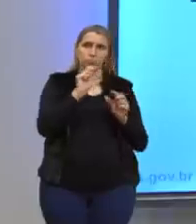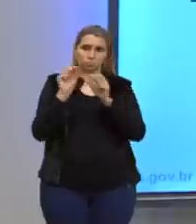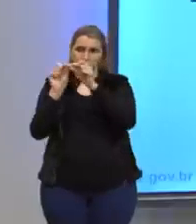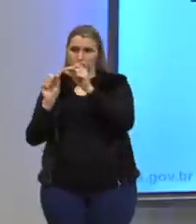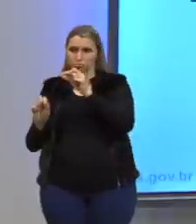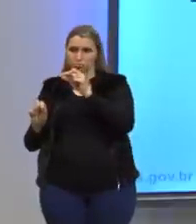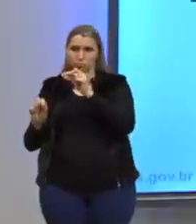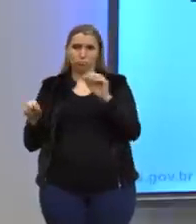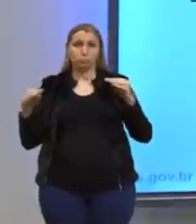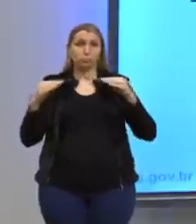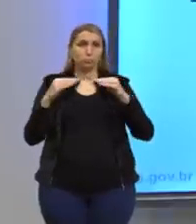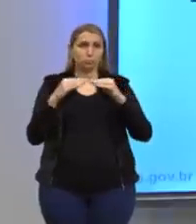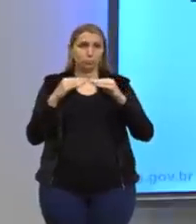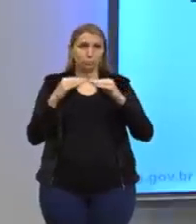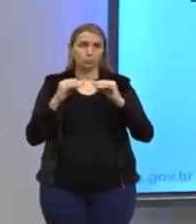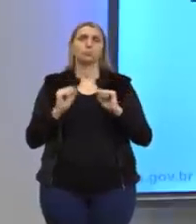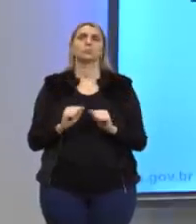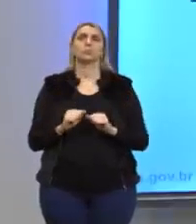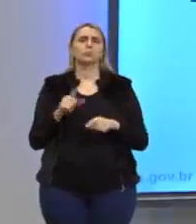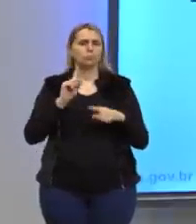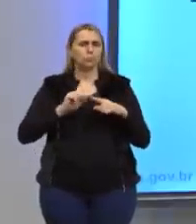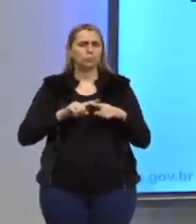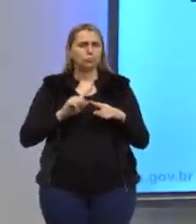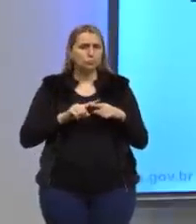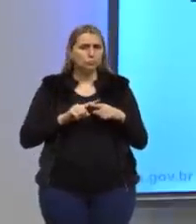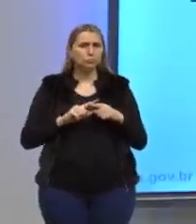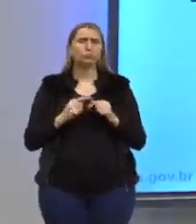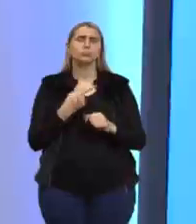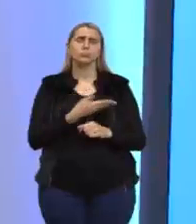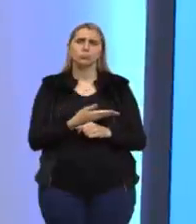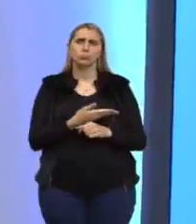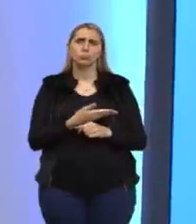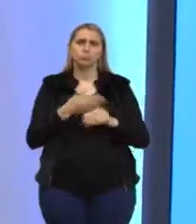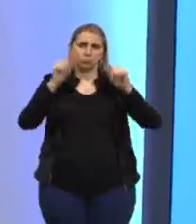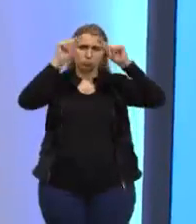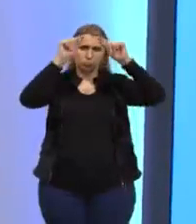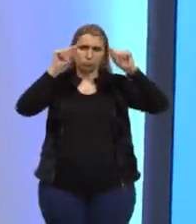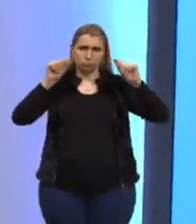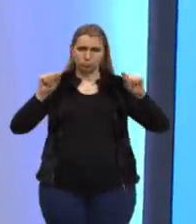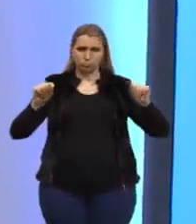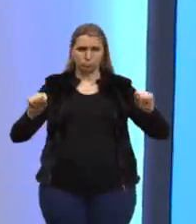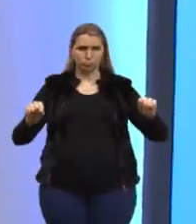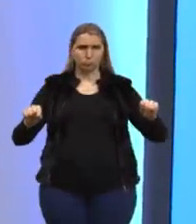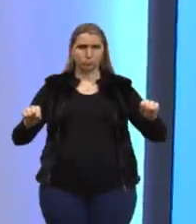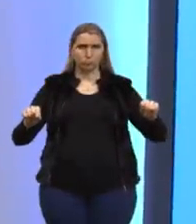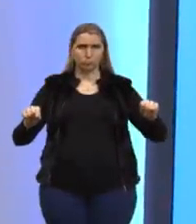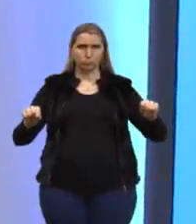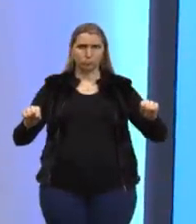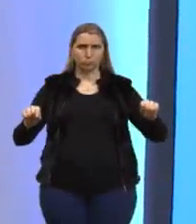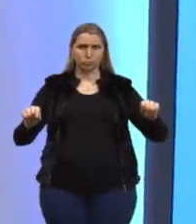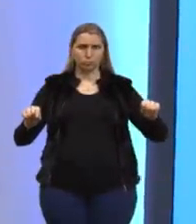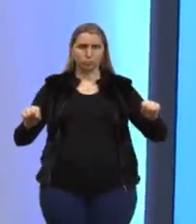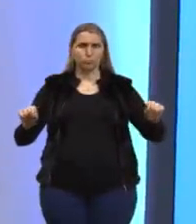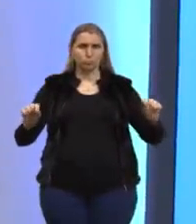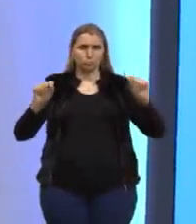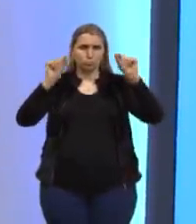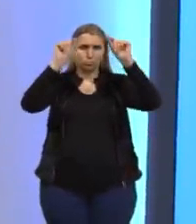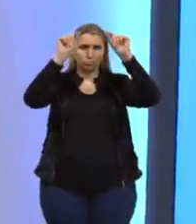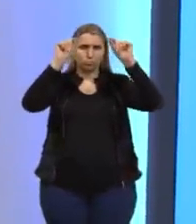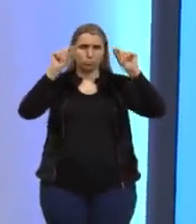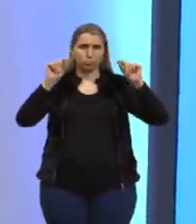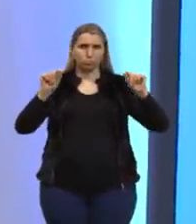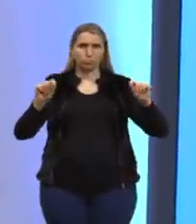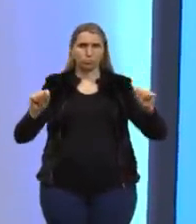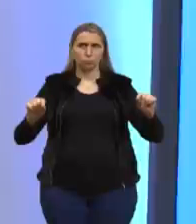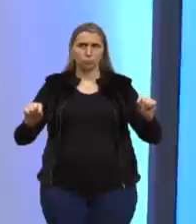são proporcionais. Por quê? Porque considera-se aí os lados desse triângulo como sendo as nossas retas